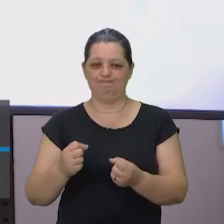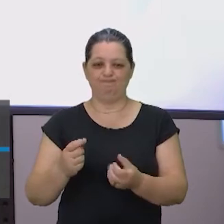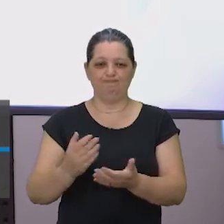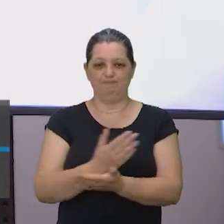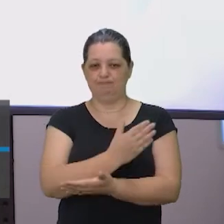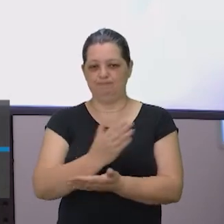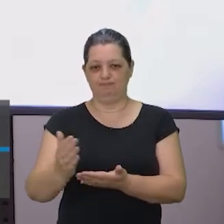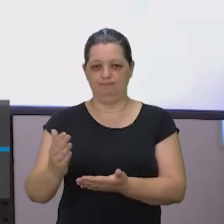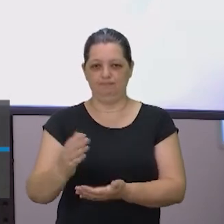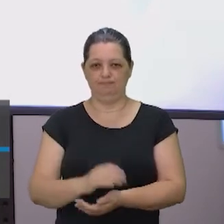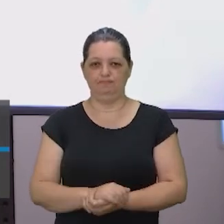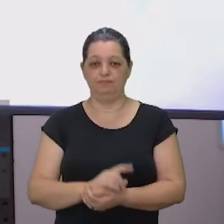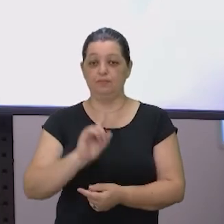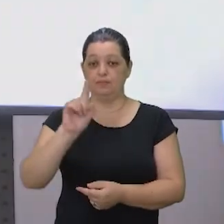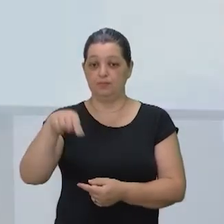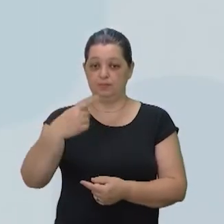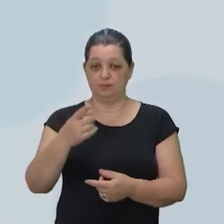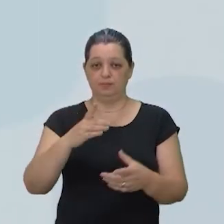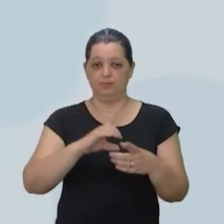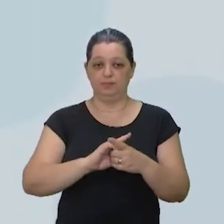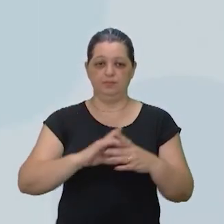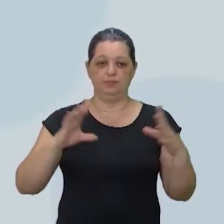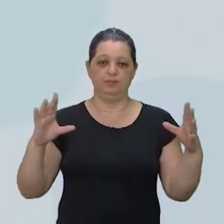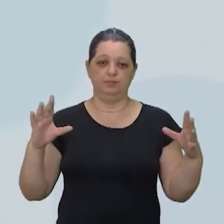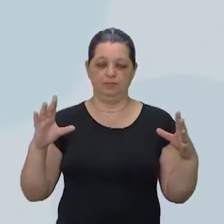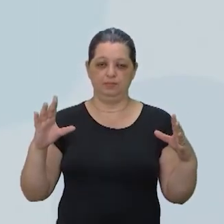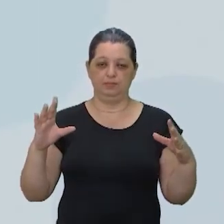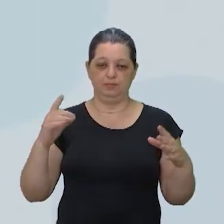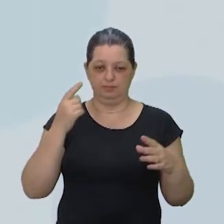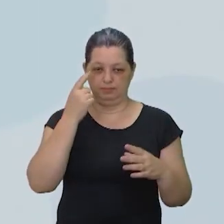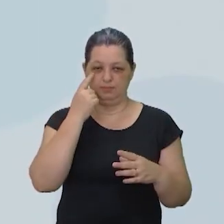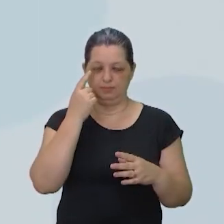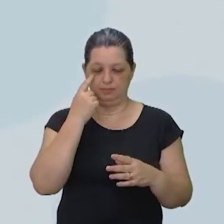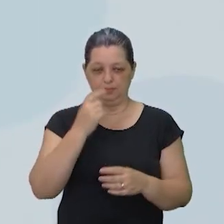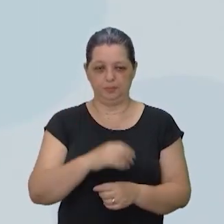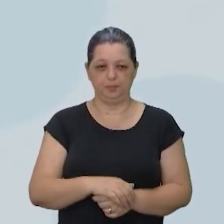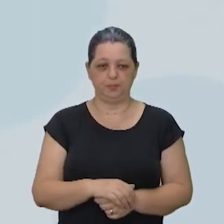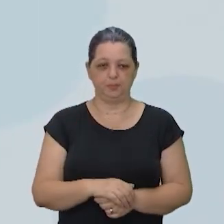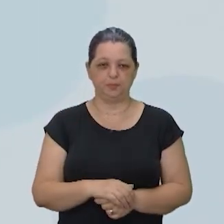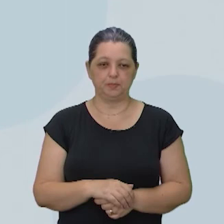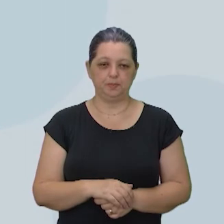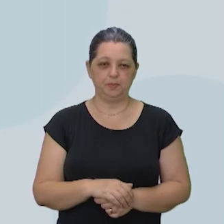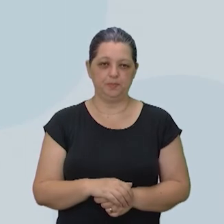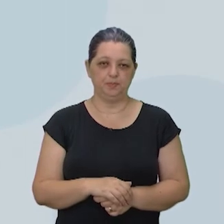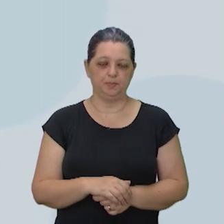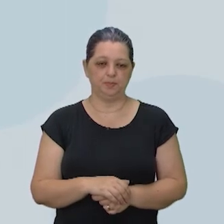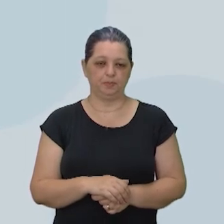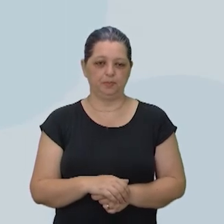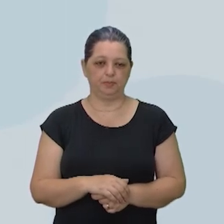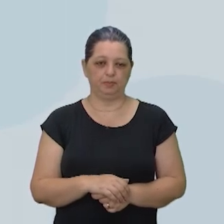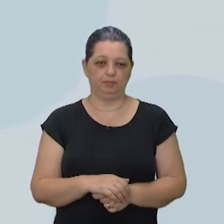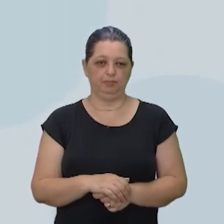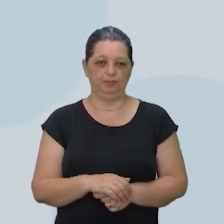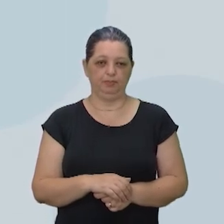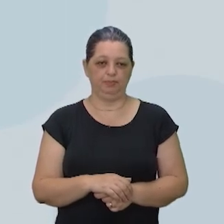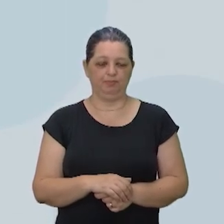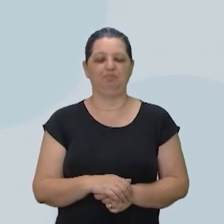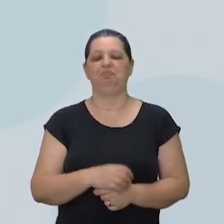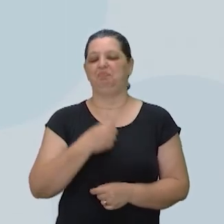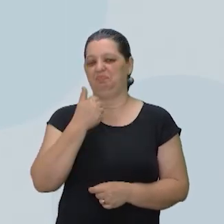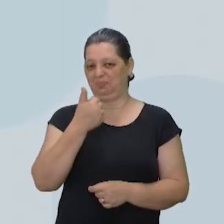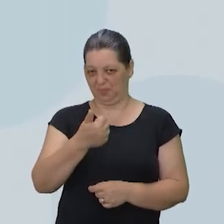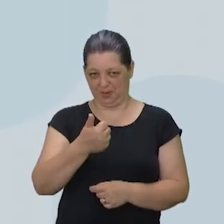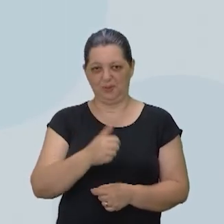a independência. Vamos lá, Mafezinha, aquelas apertadinhas, Mafezinha apertadinha até rima, olha lá, muito